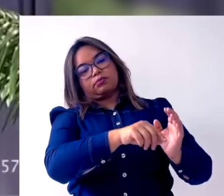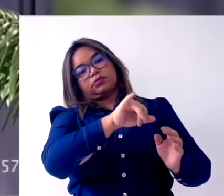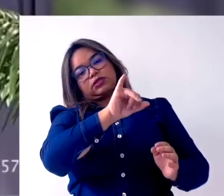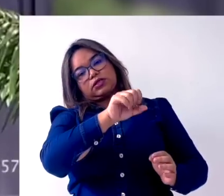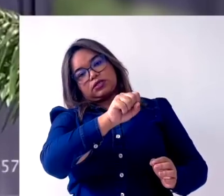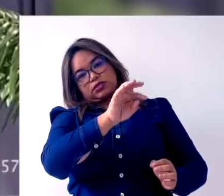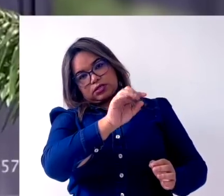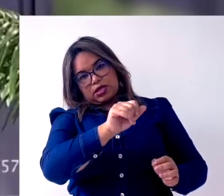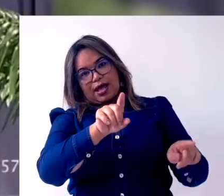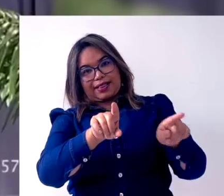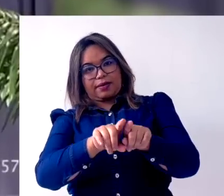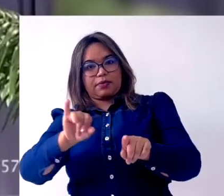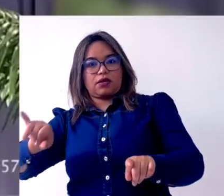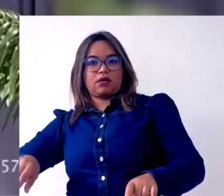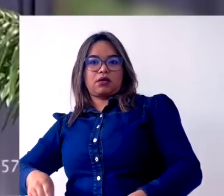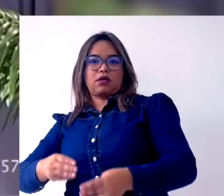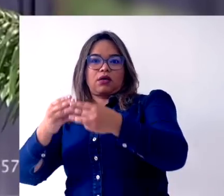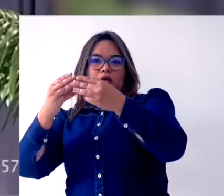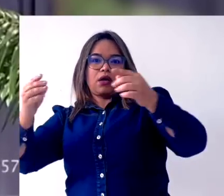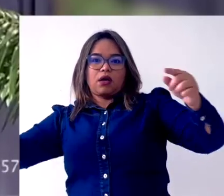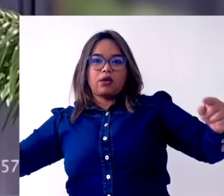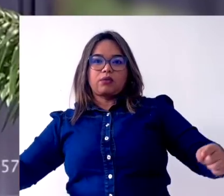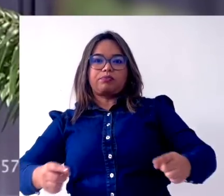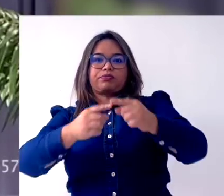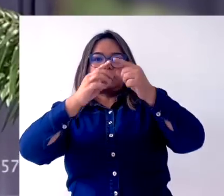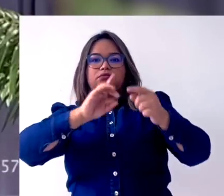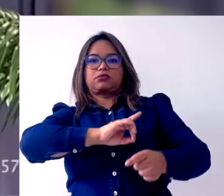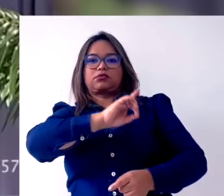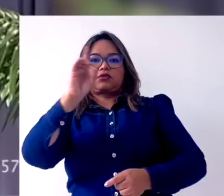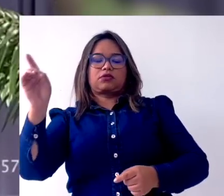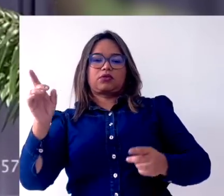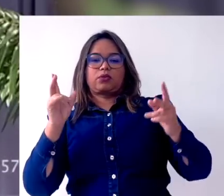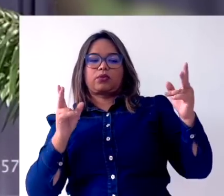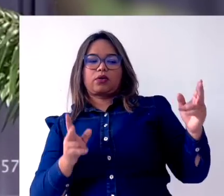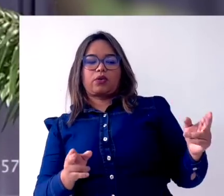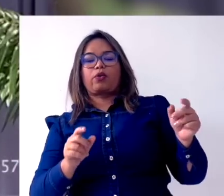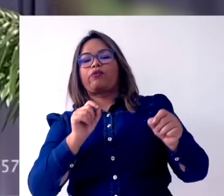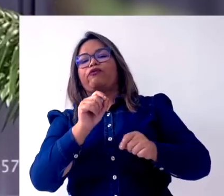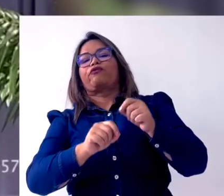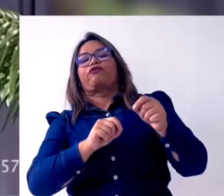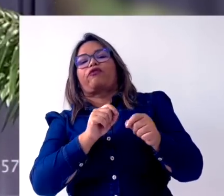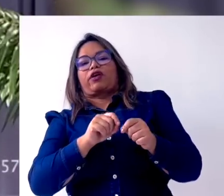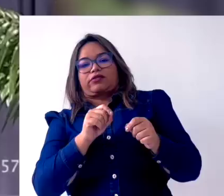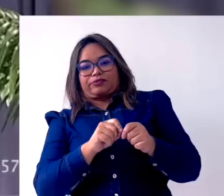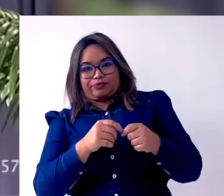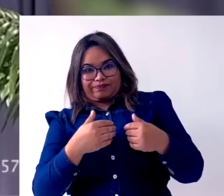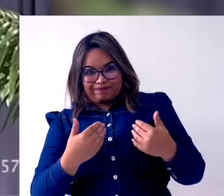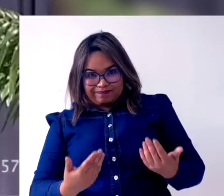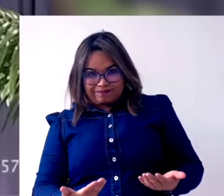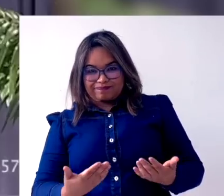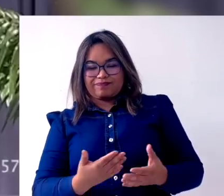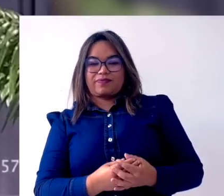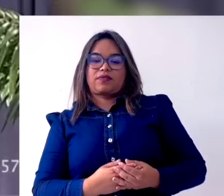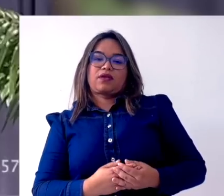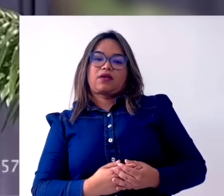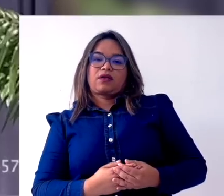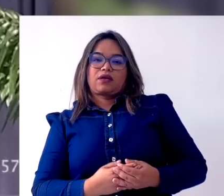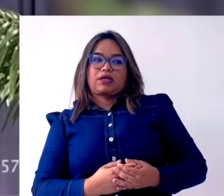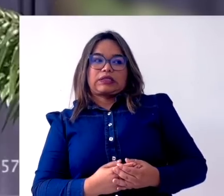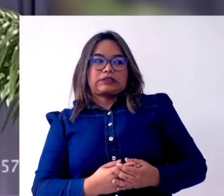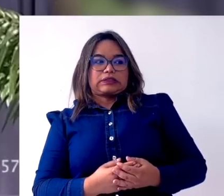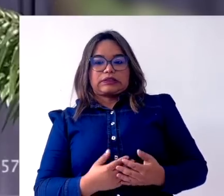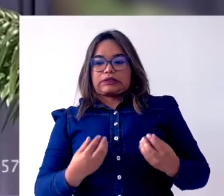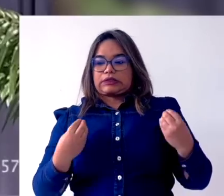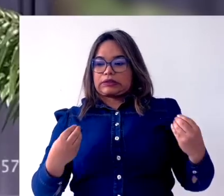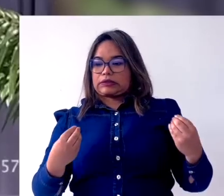judia coincidiam e ocorreriam no mesmo dia. O que eles fizeram então? Bem, quando isso ocorre, eles ficam